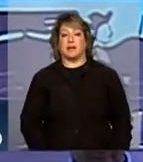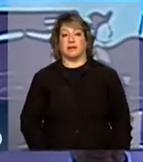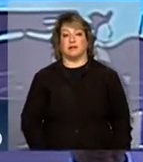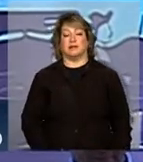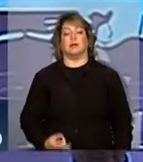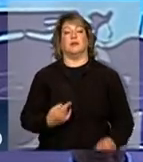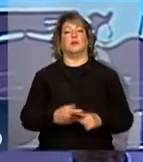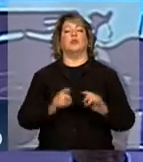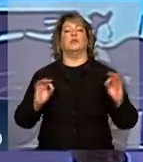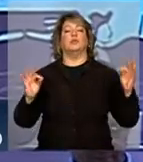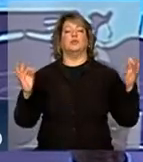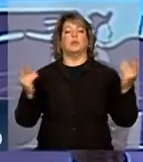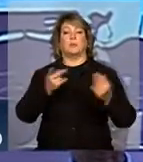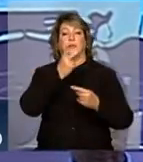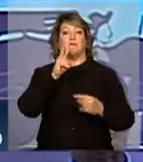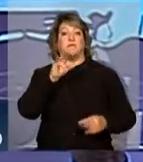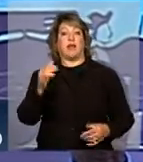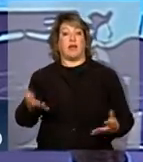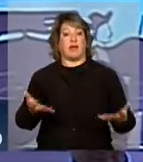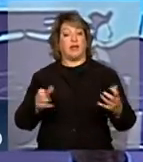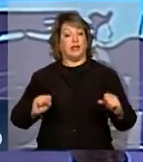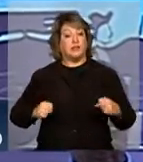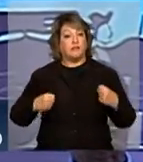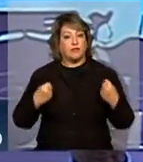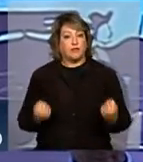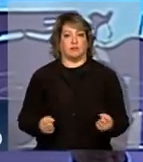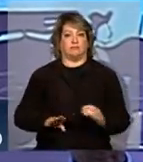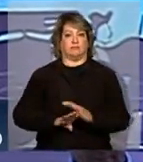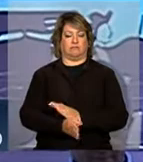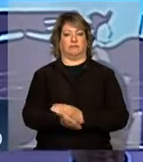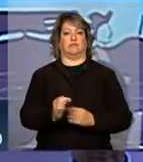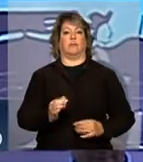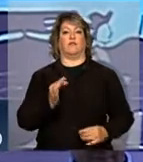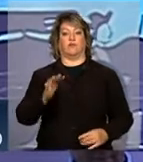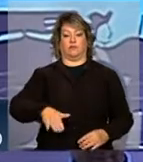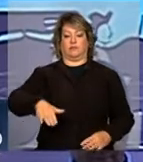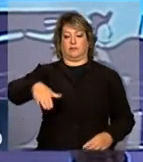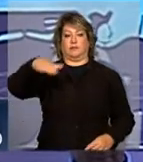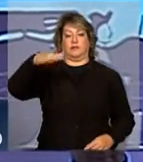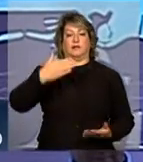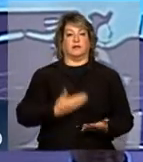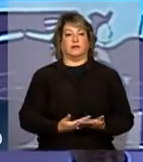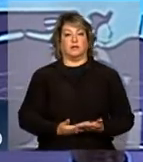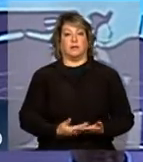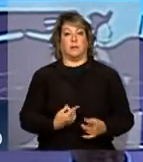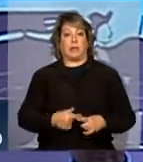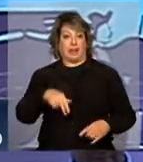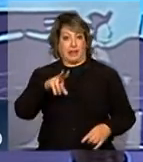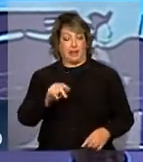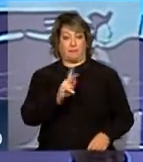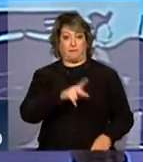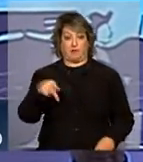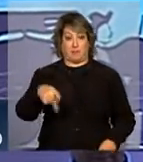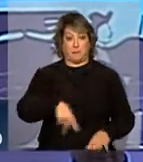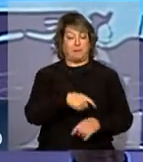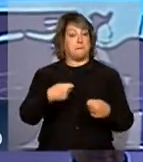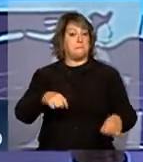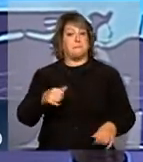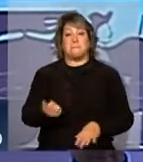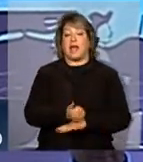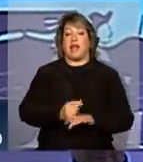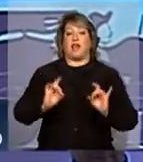todo mundo vai querer e se esforçar para ser. Quem vai ser professor nesse país tem de ser os